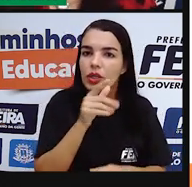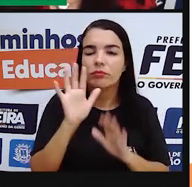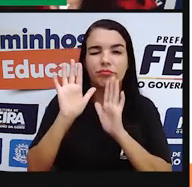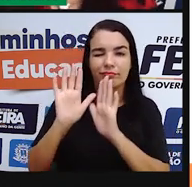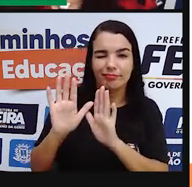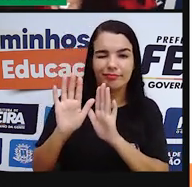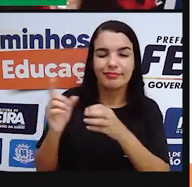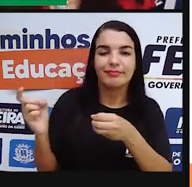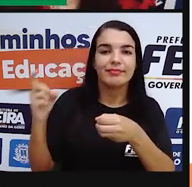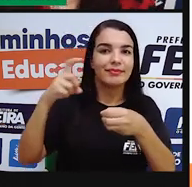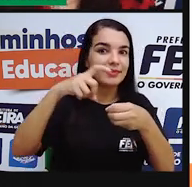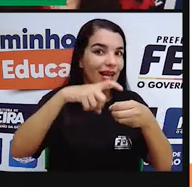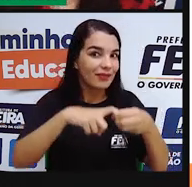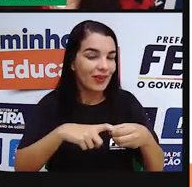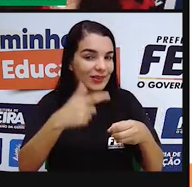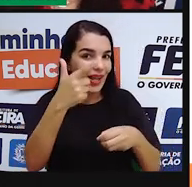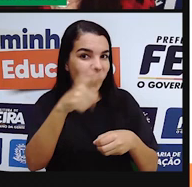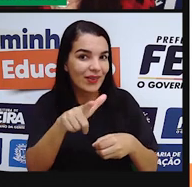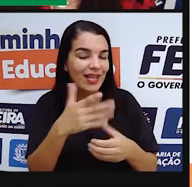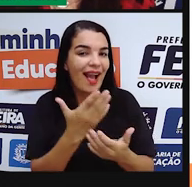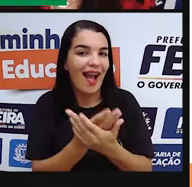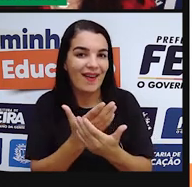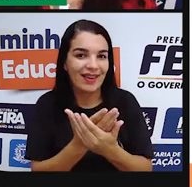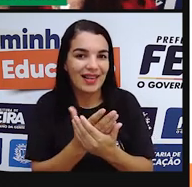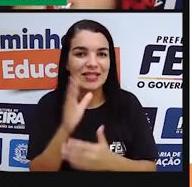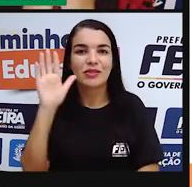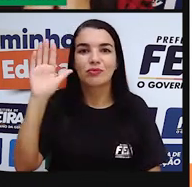que daqui a pouquinho a Pro volta com mais uma